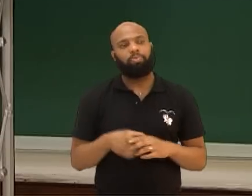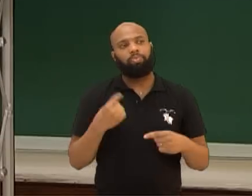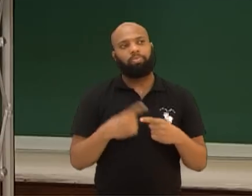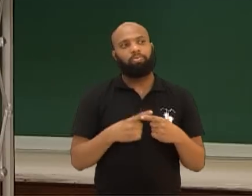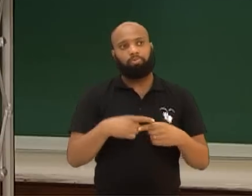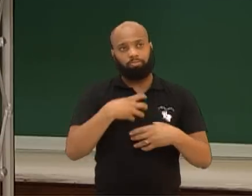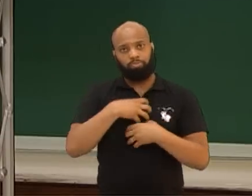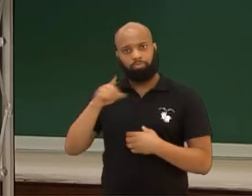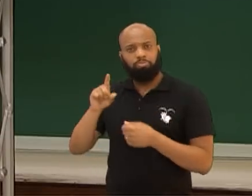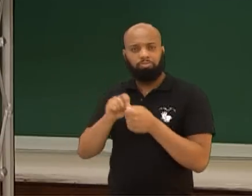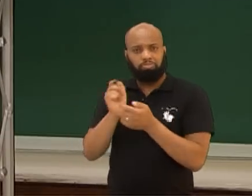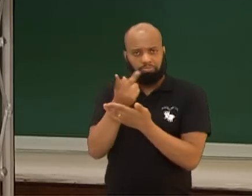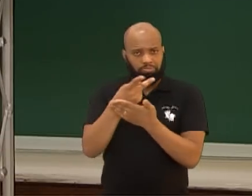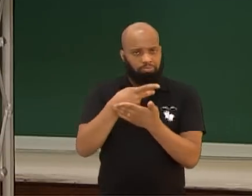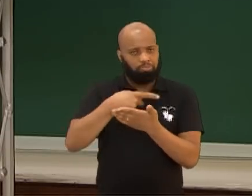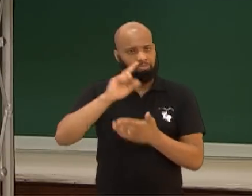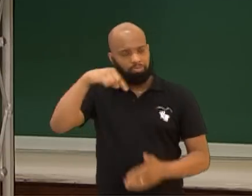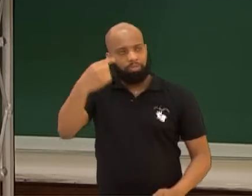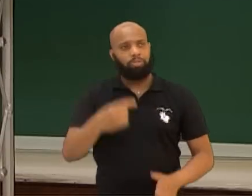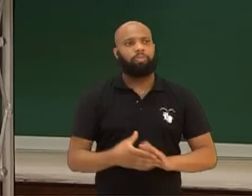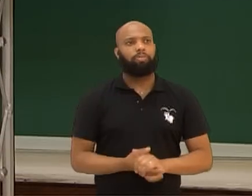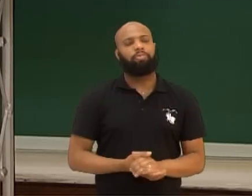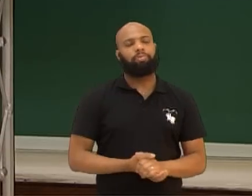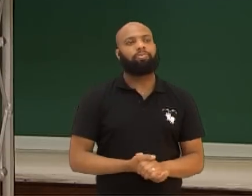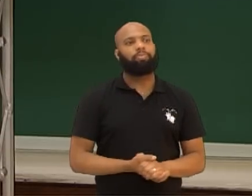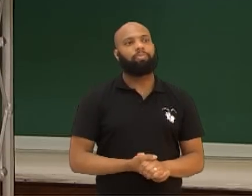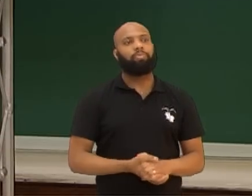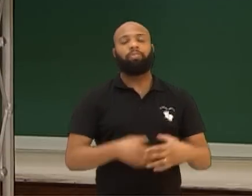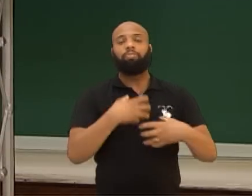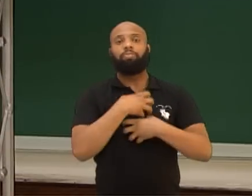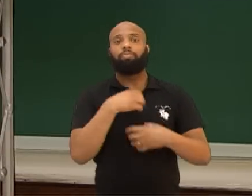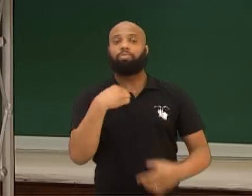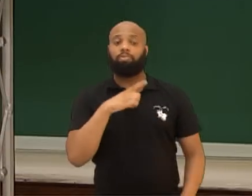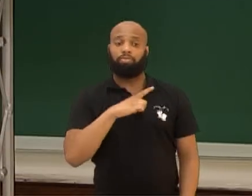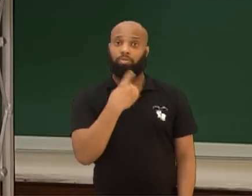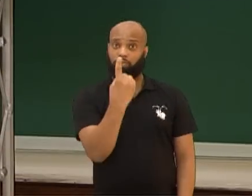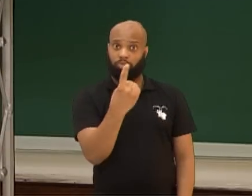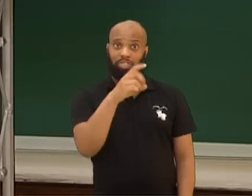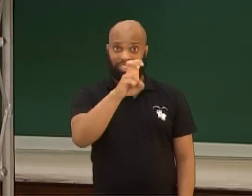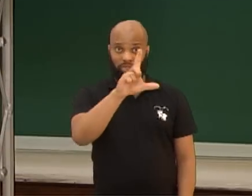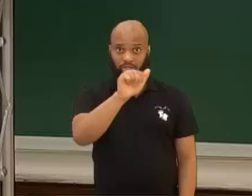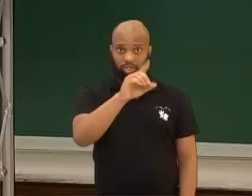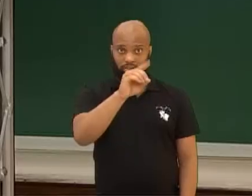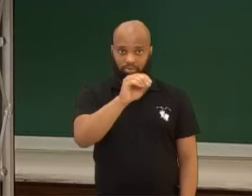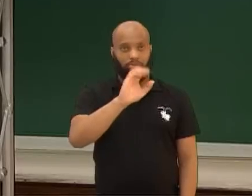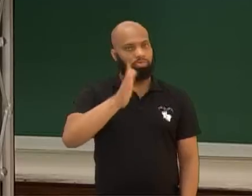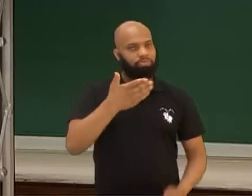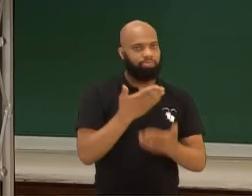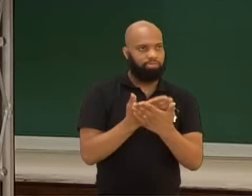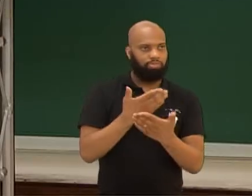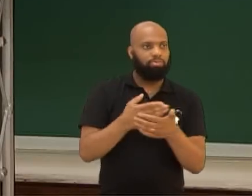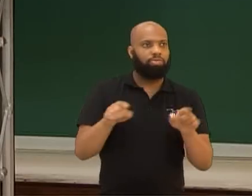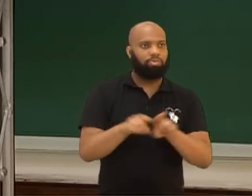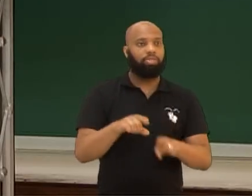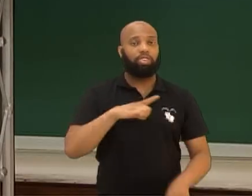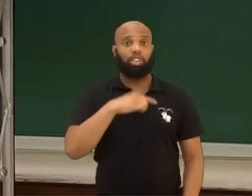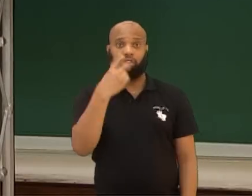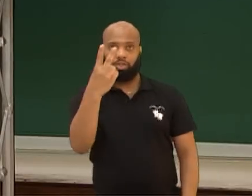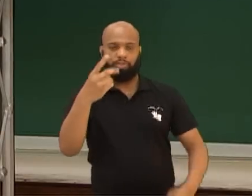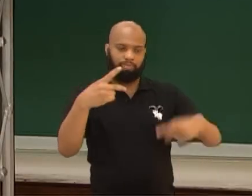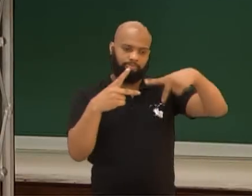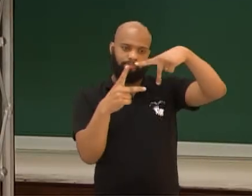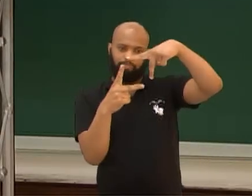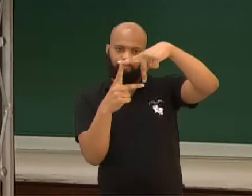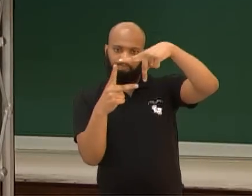esse mosaico ele forma desenhos, tá? E ele é formado por um pentágono regular, que nós já vimos, e 2 quadrados,